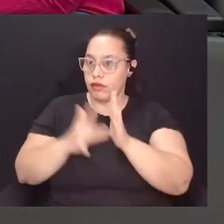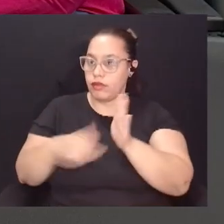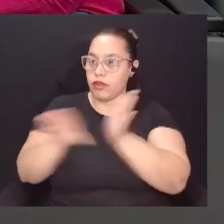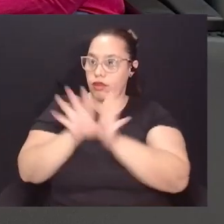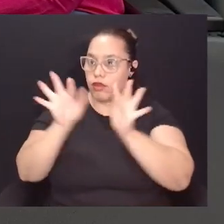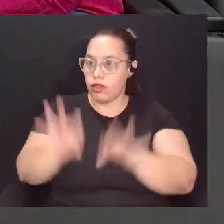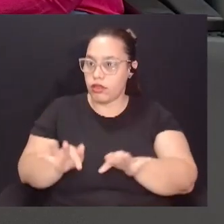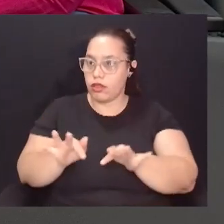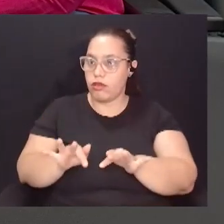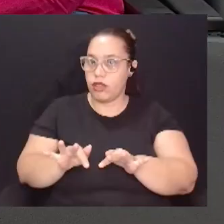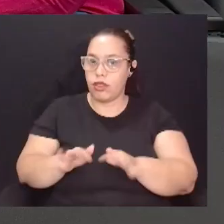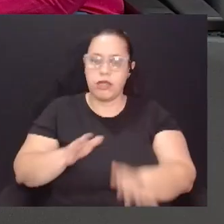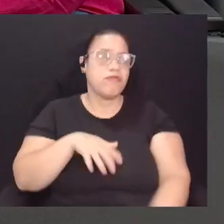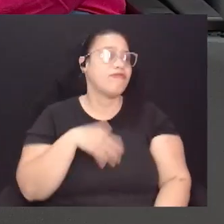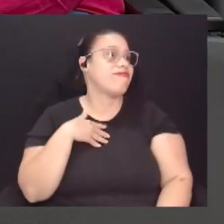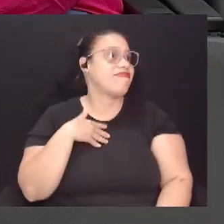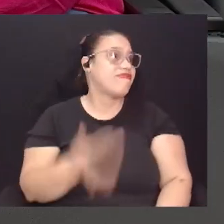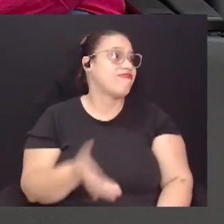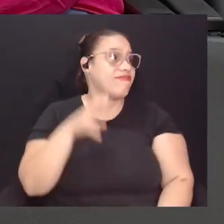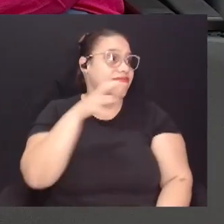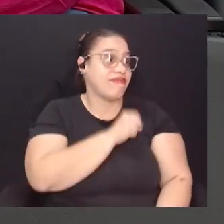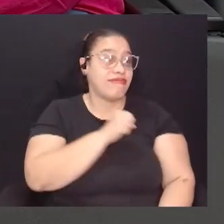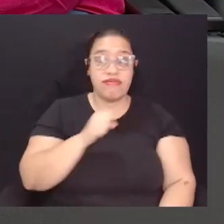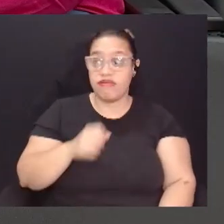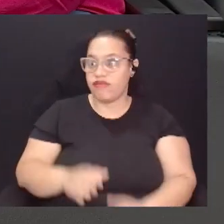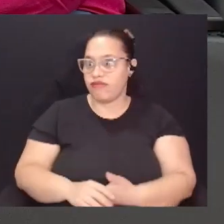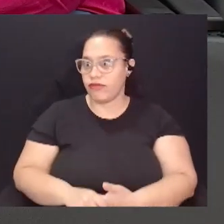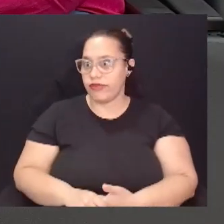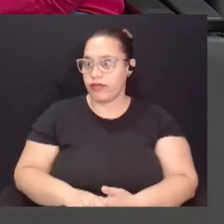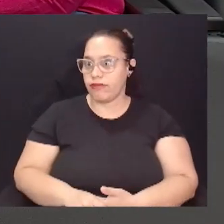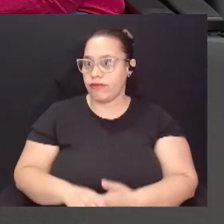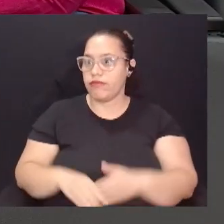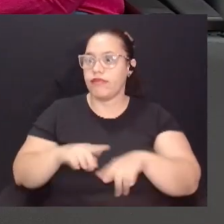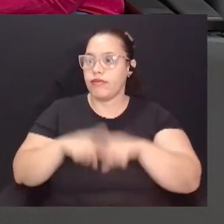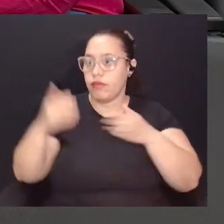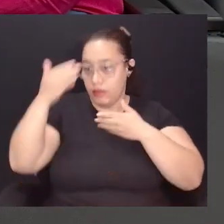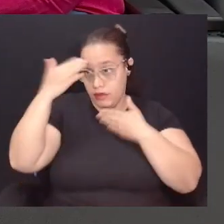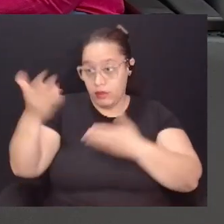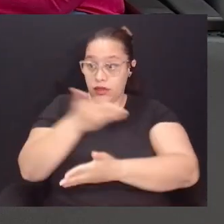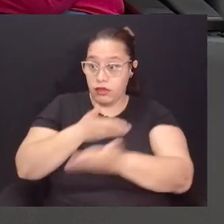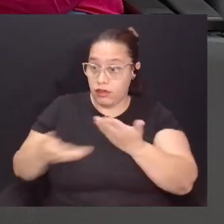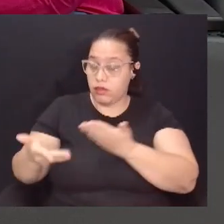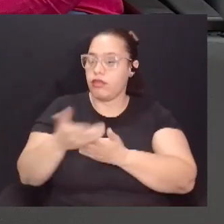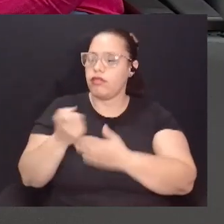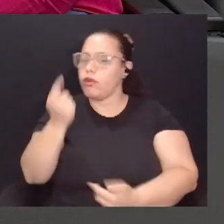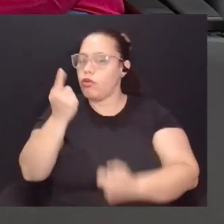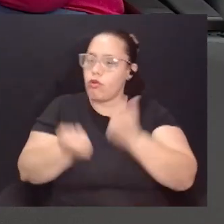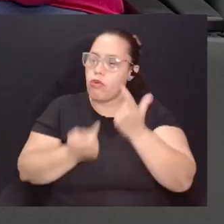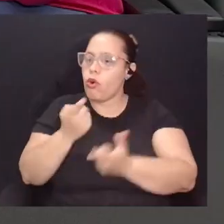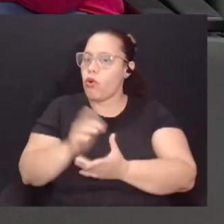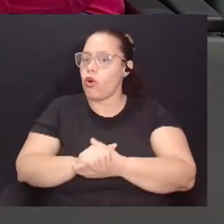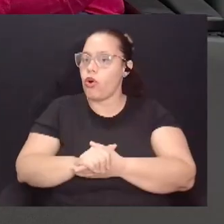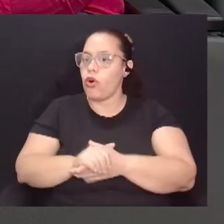participação. Chegou ao fim do nosso programa. Ah, Passou rápido, passou né? muito rápido. Mas muito obrigada por compartilhar um